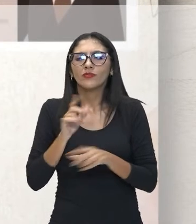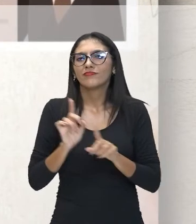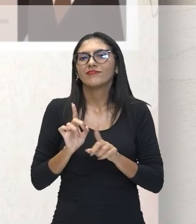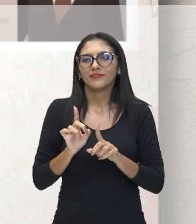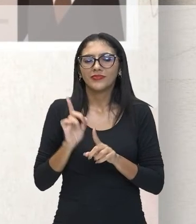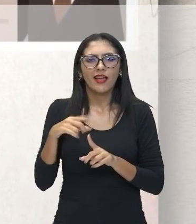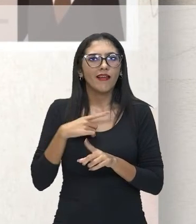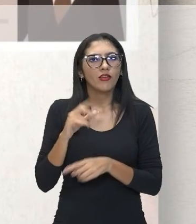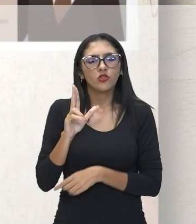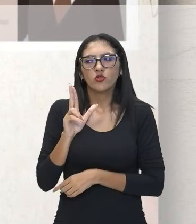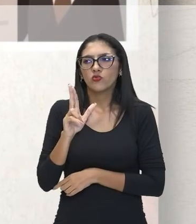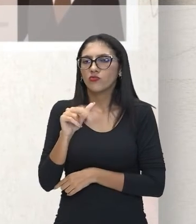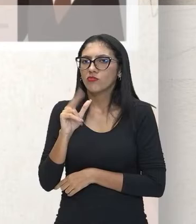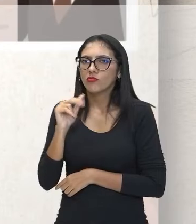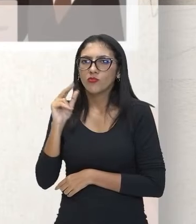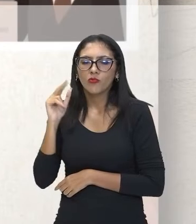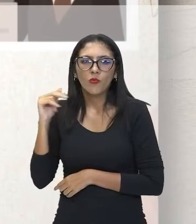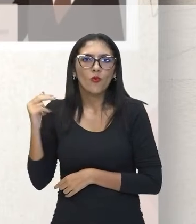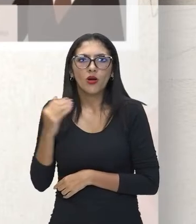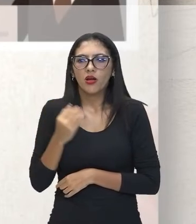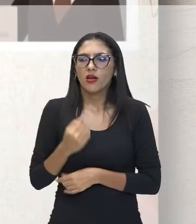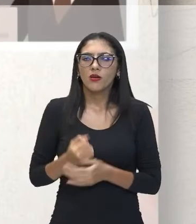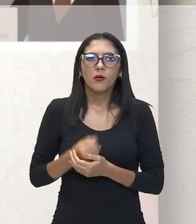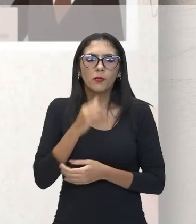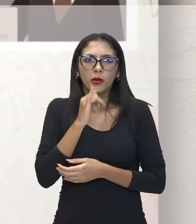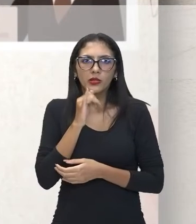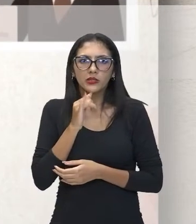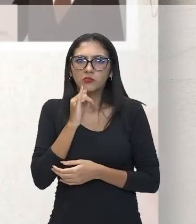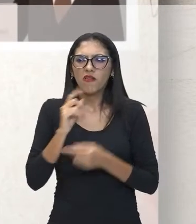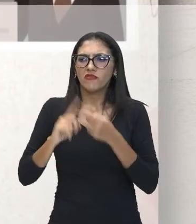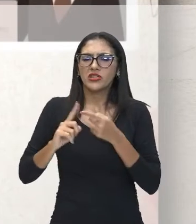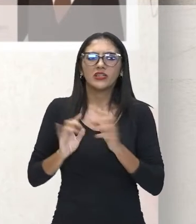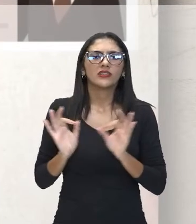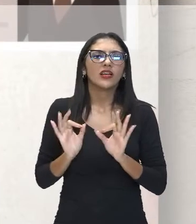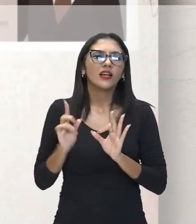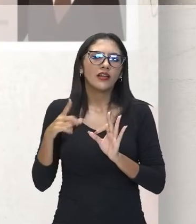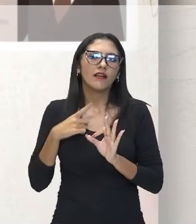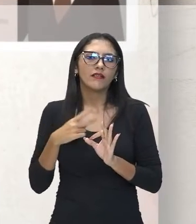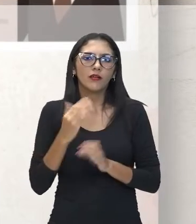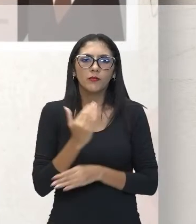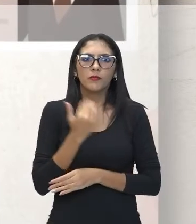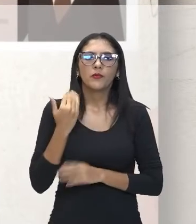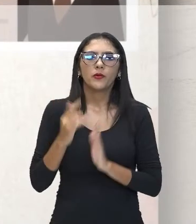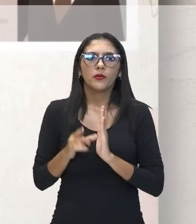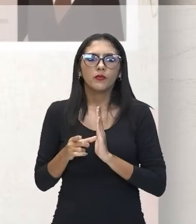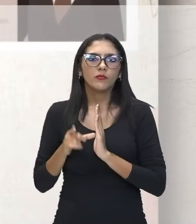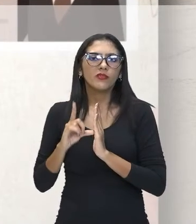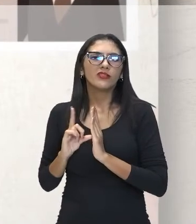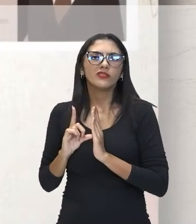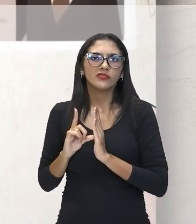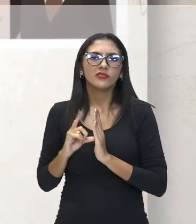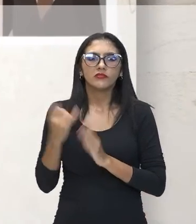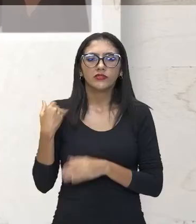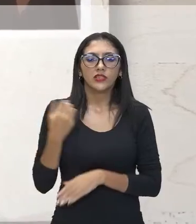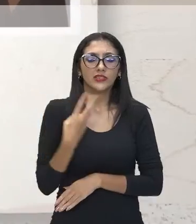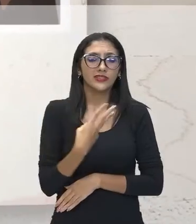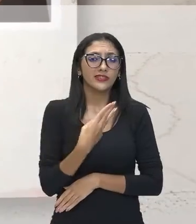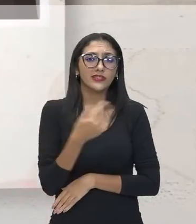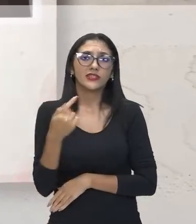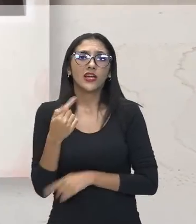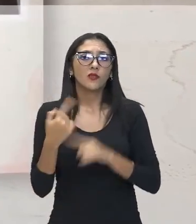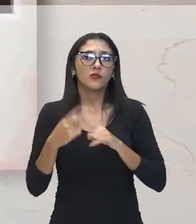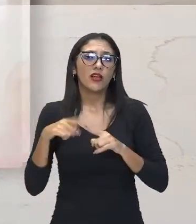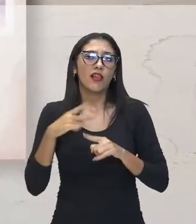pôde confrontá-los, pois morreu anos antes, em 1958, aos 37 anos, vítima